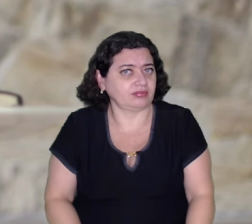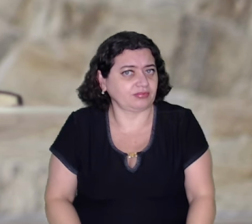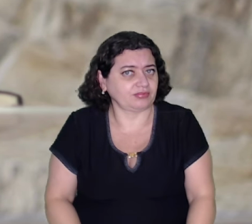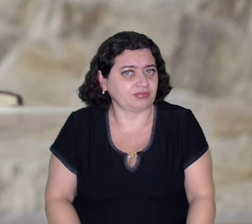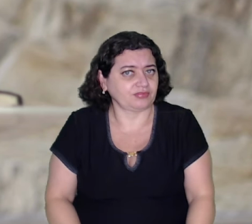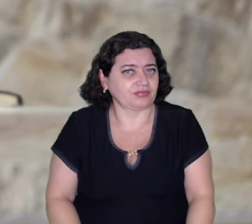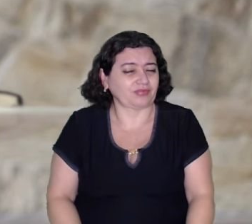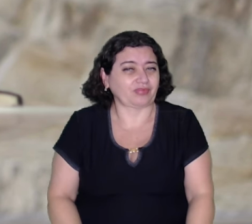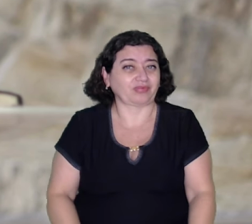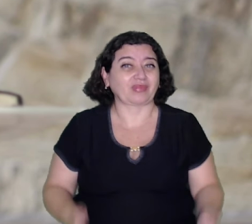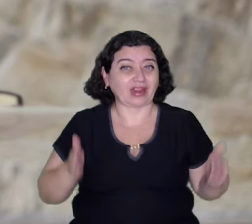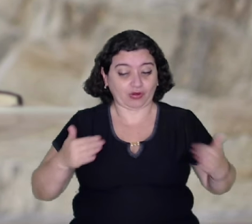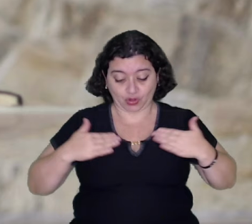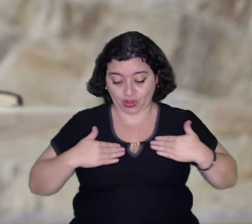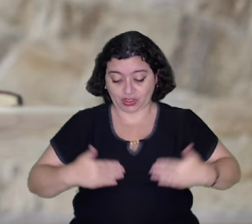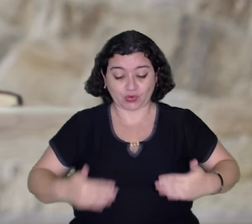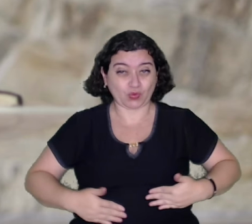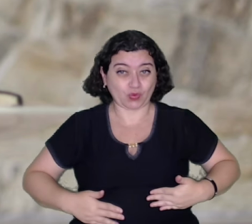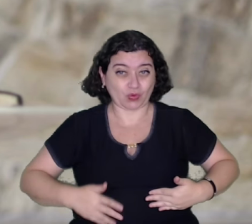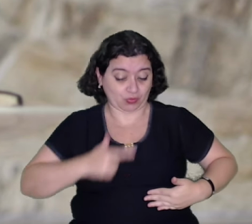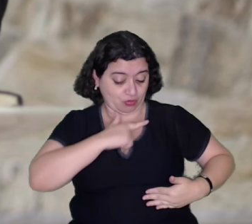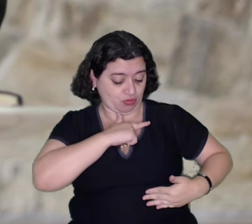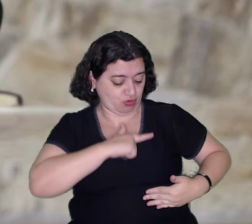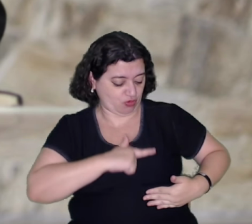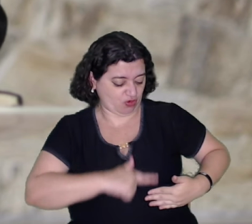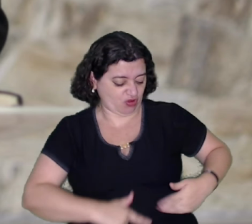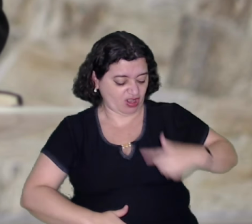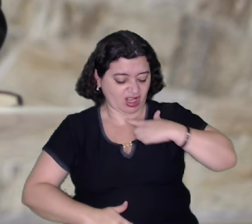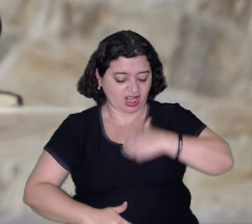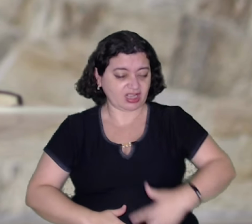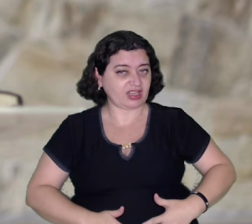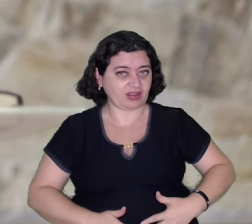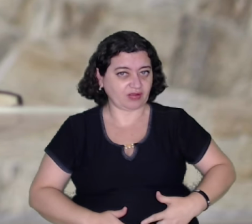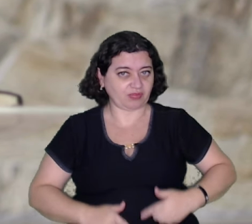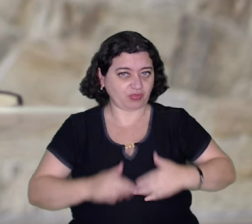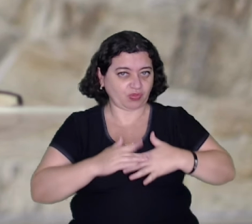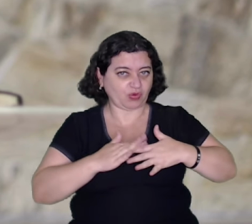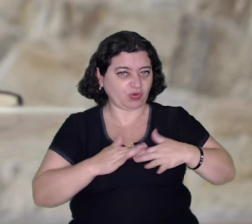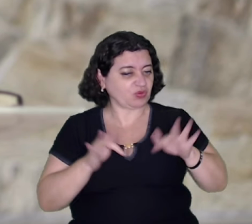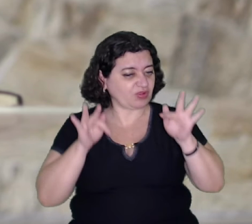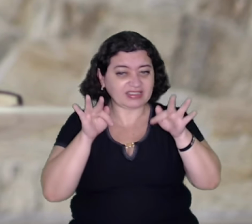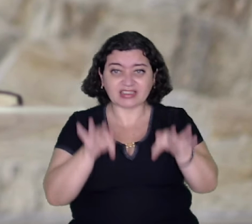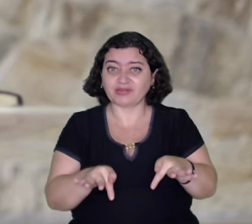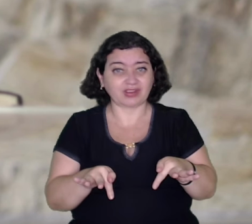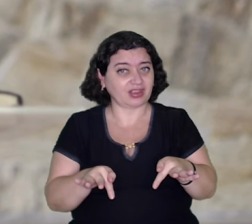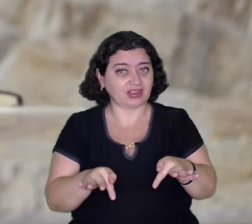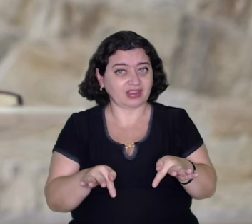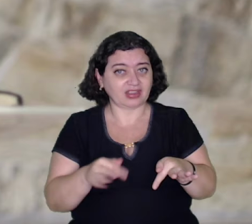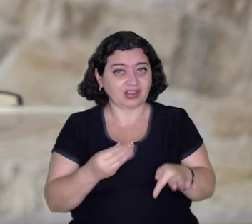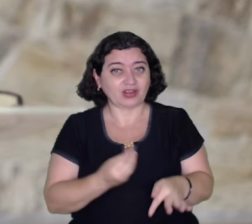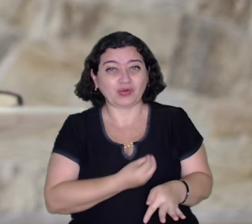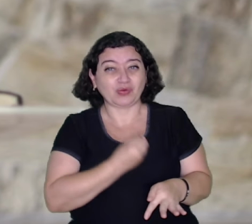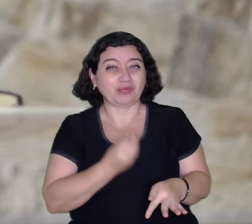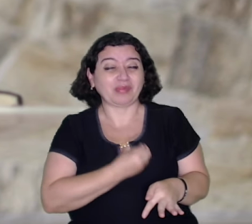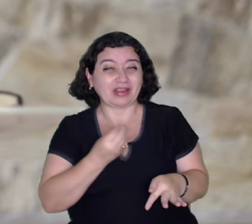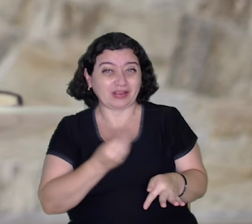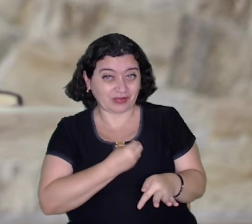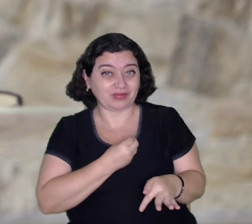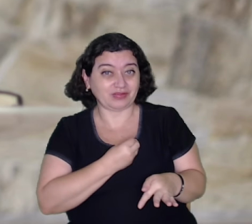Eles tinham agora um corpo sem mancha, sem a doença, uma vida sem